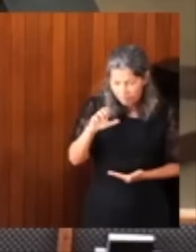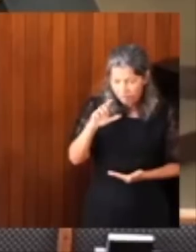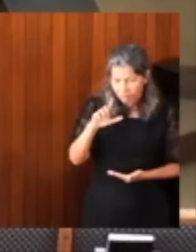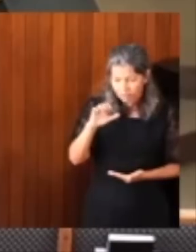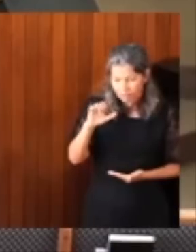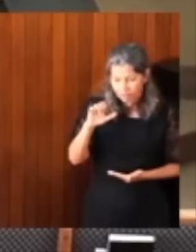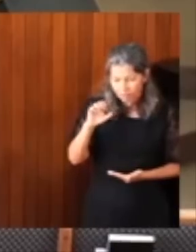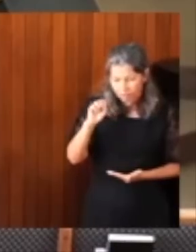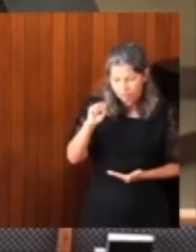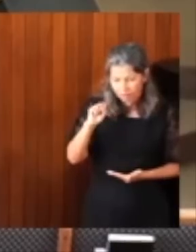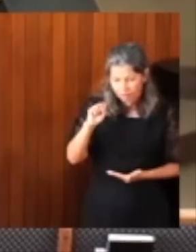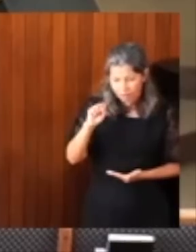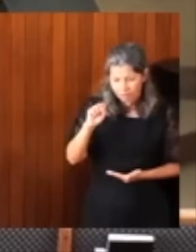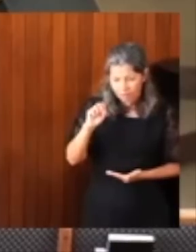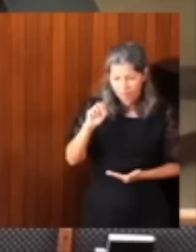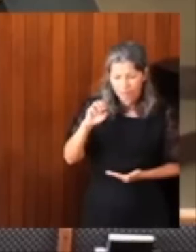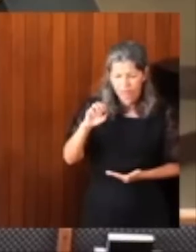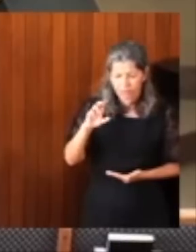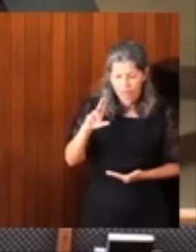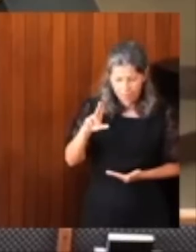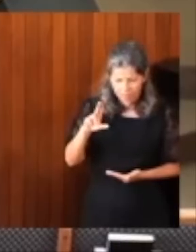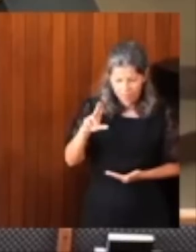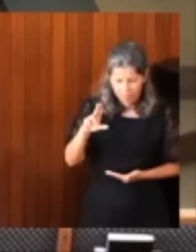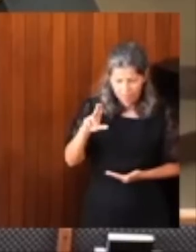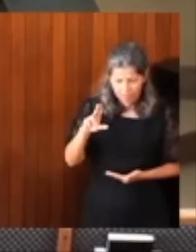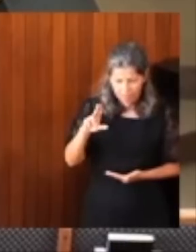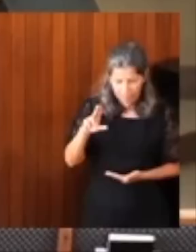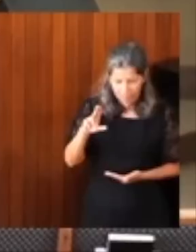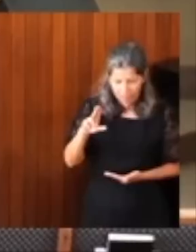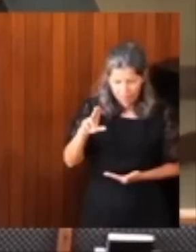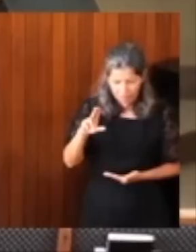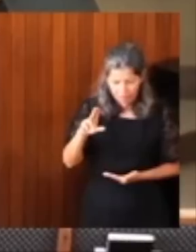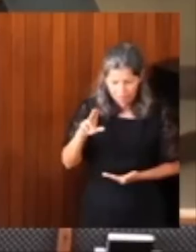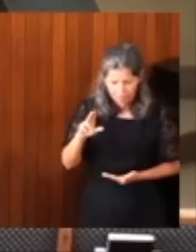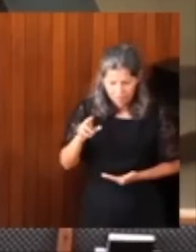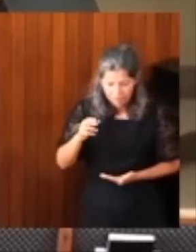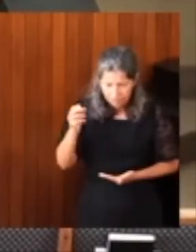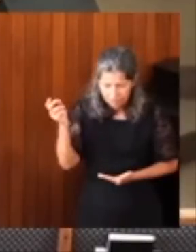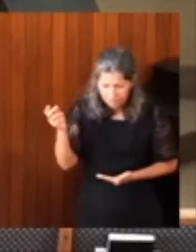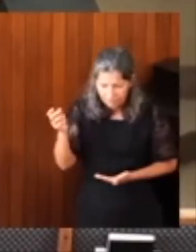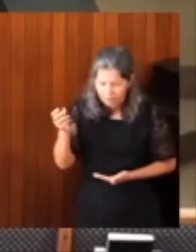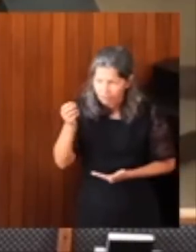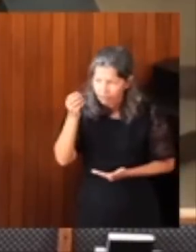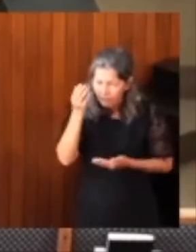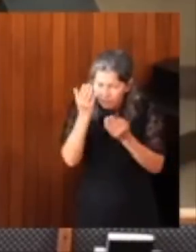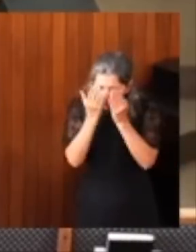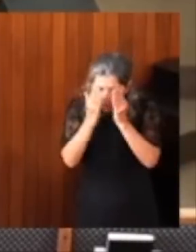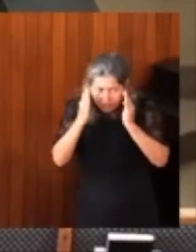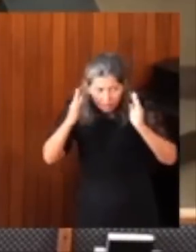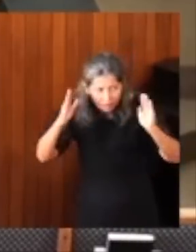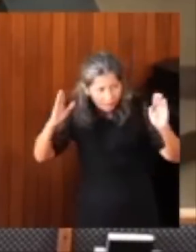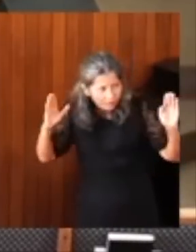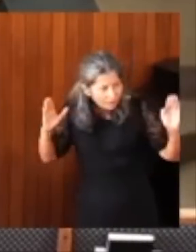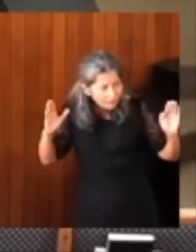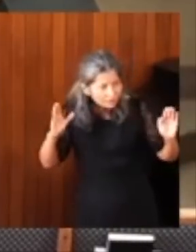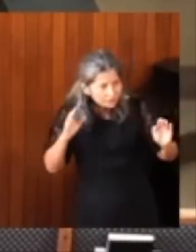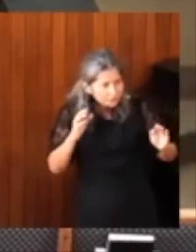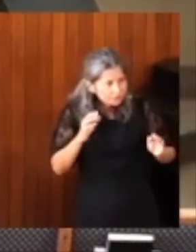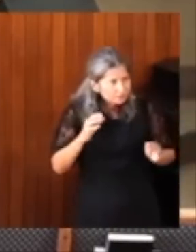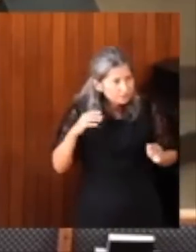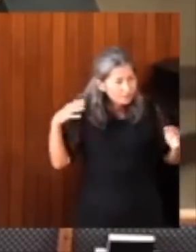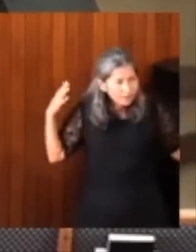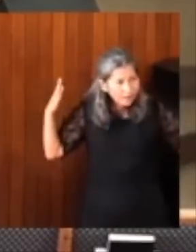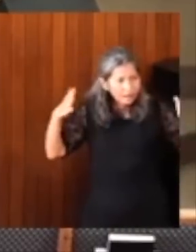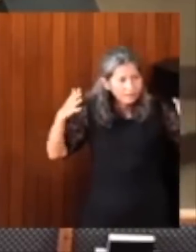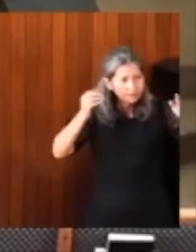aqui. Pela sua salvação, pela sua mente. O tempo todo há anjos de Deus e anjos do mal